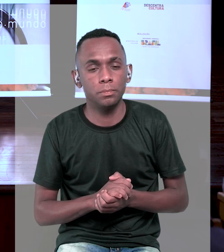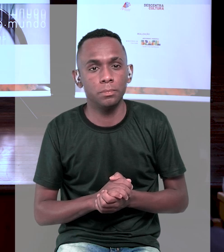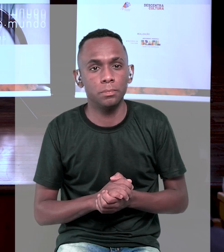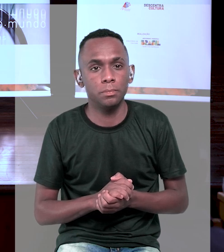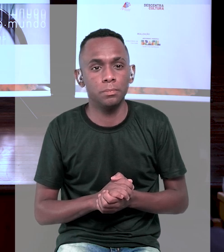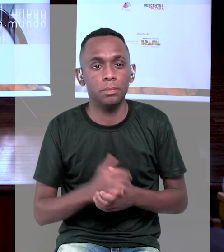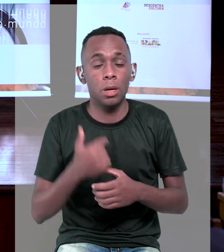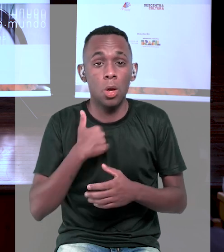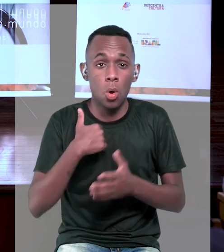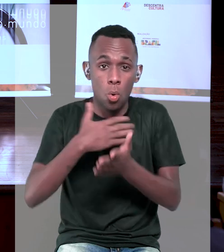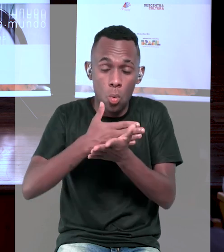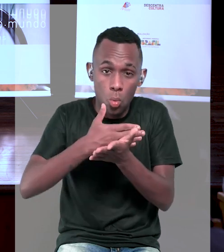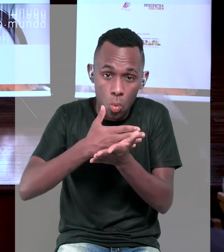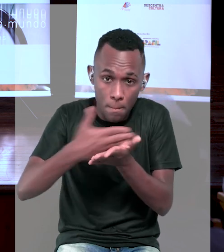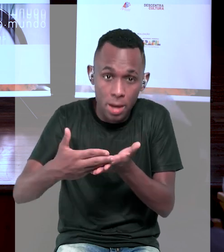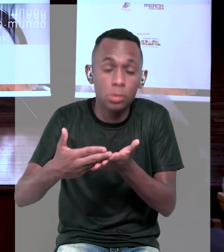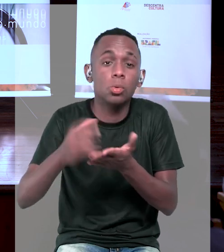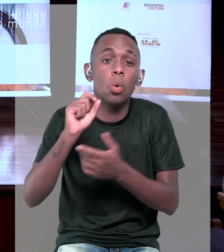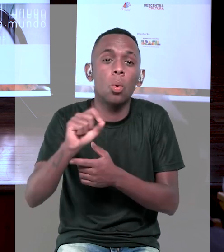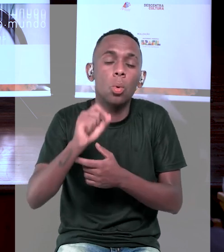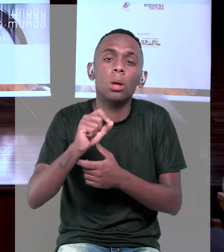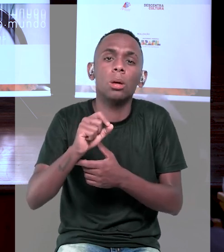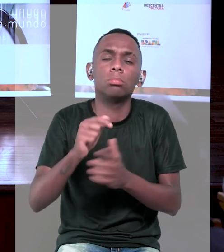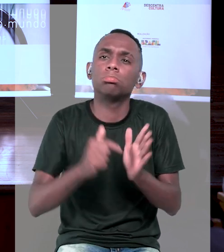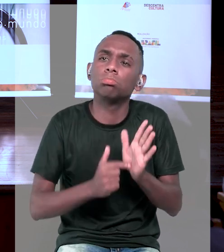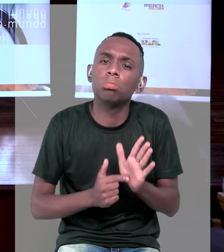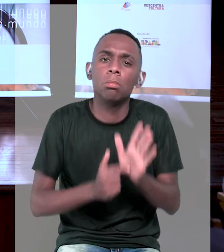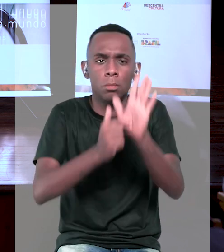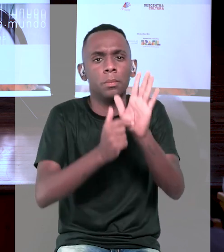Eu começo aqui com uma imagem fácil,